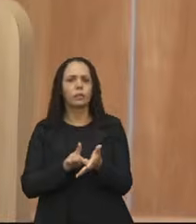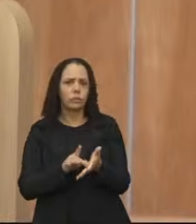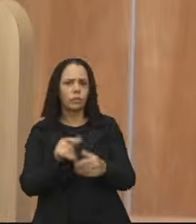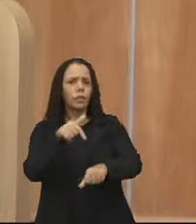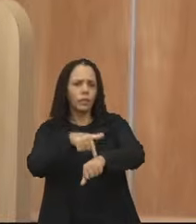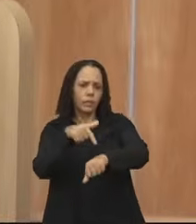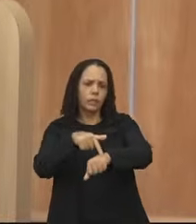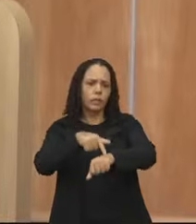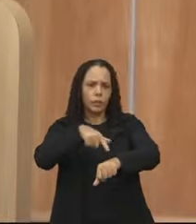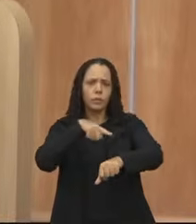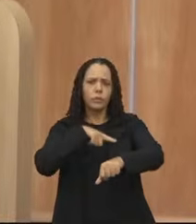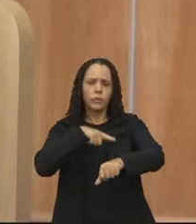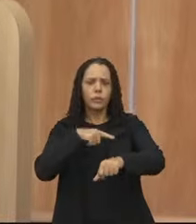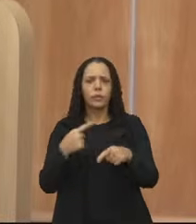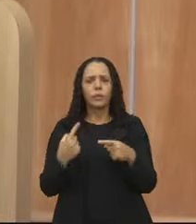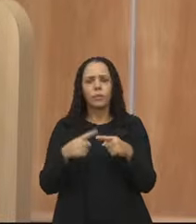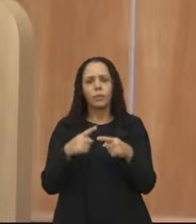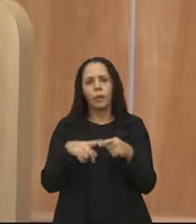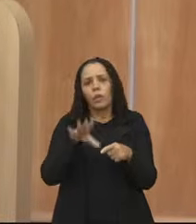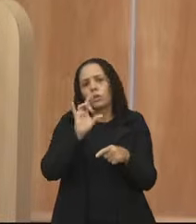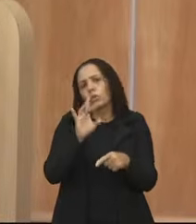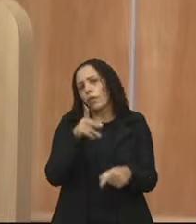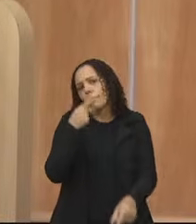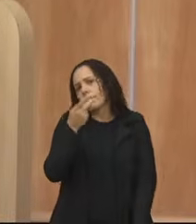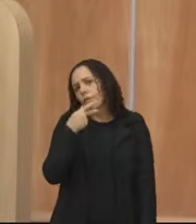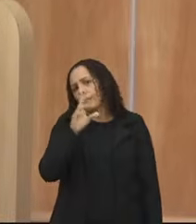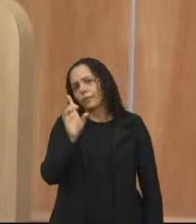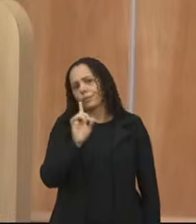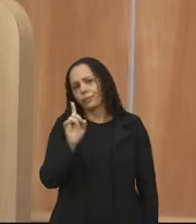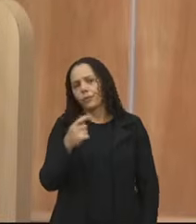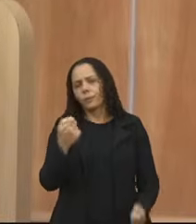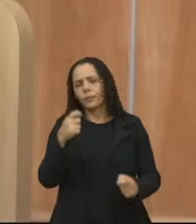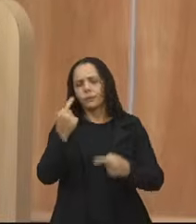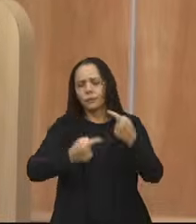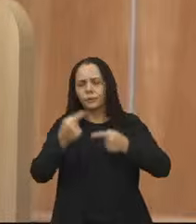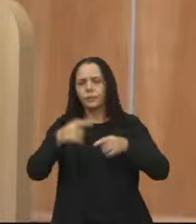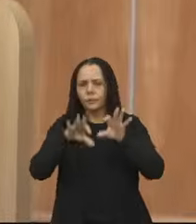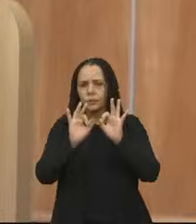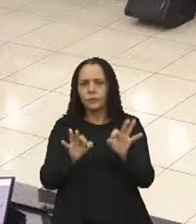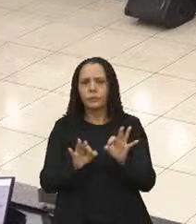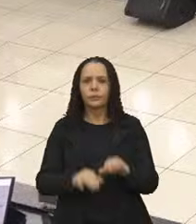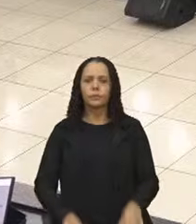discutir. Porque falar até papagaio fala. Muito obrigado.